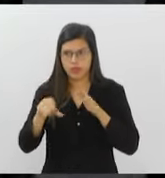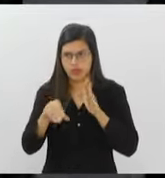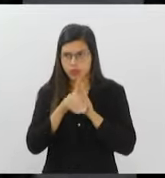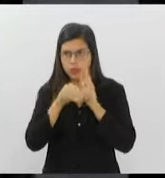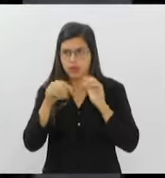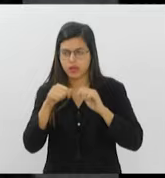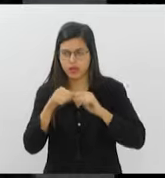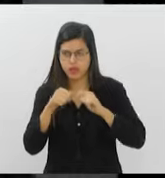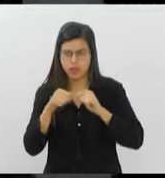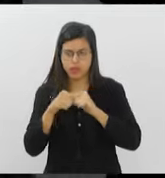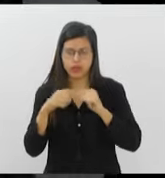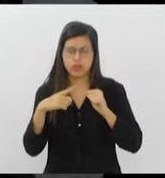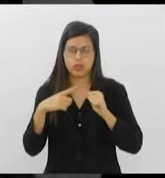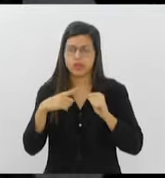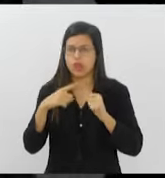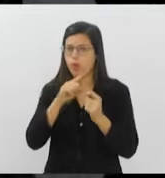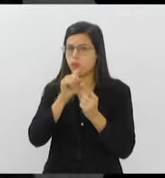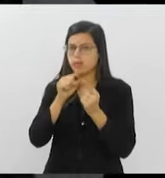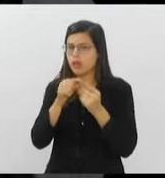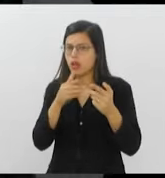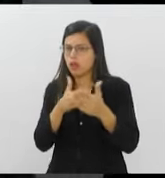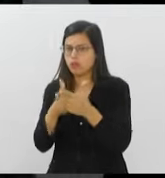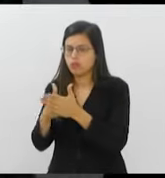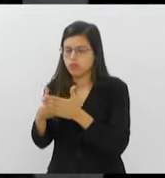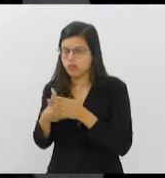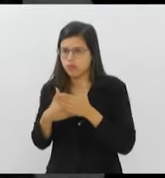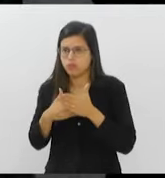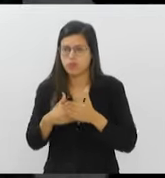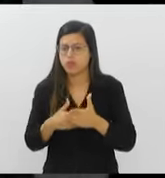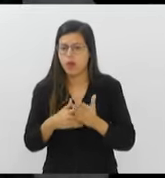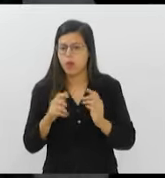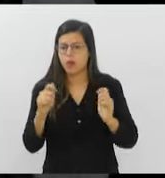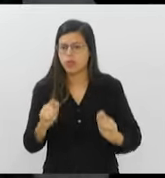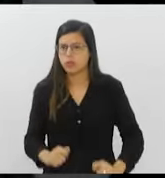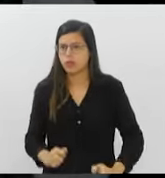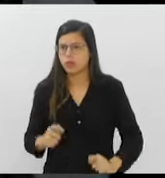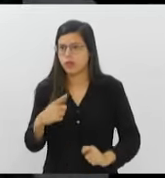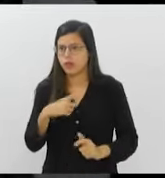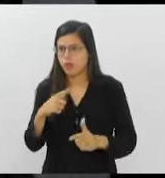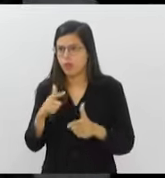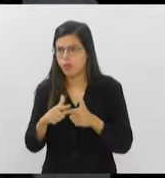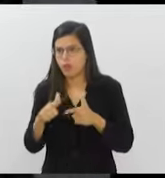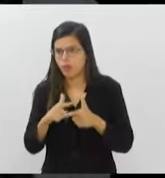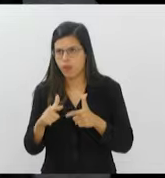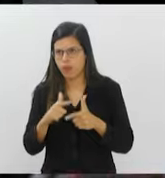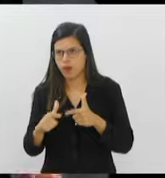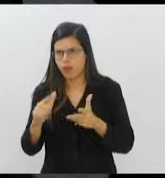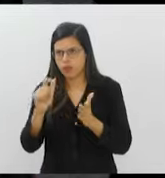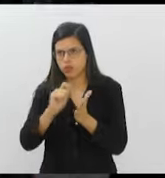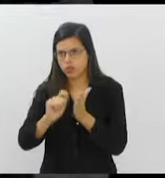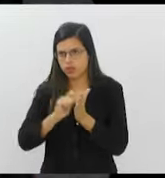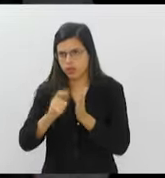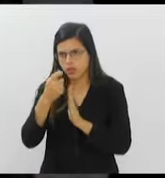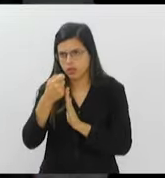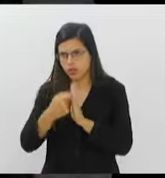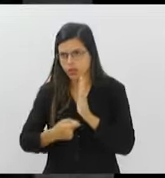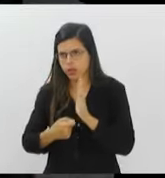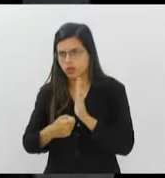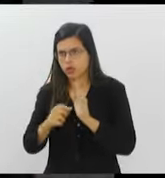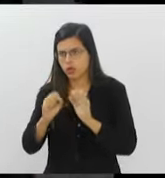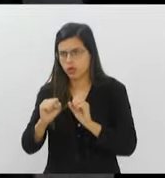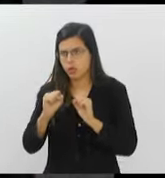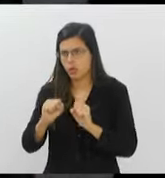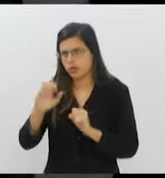fez tem o intuito de limitar a possibilidade de reconduções, e aí a gente tem um problema de escrita, de redação, que pode ser